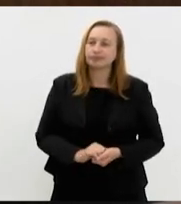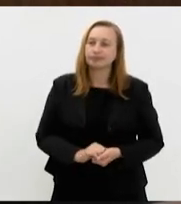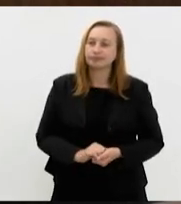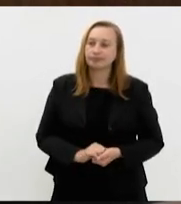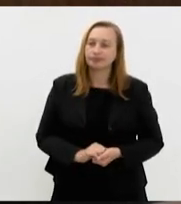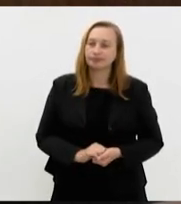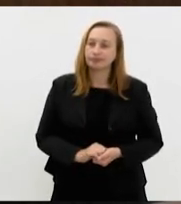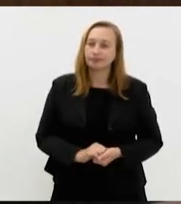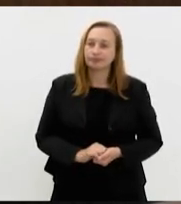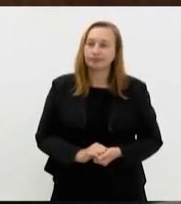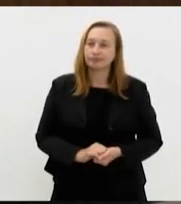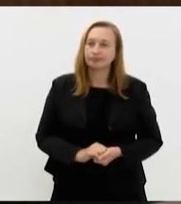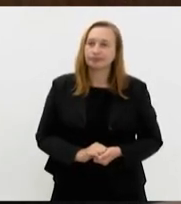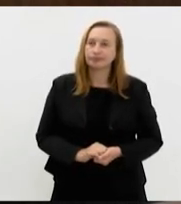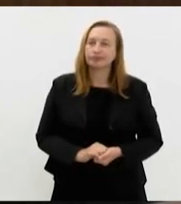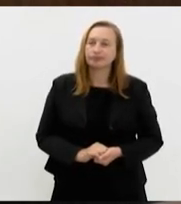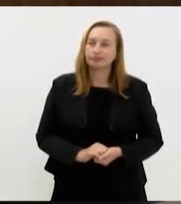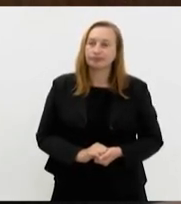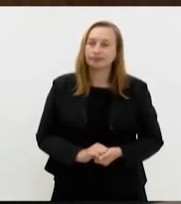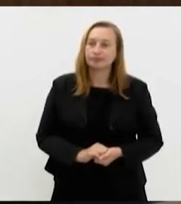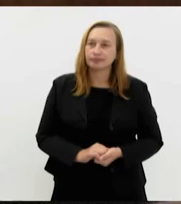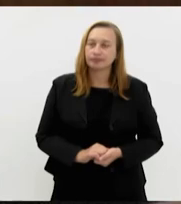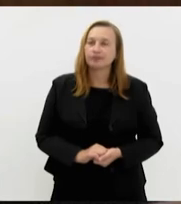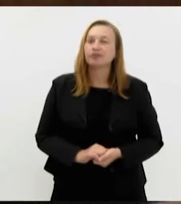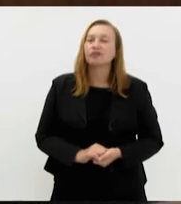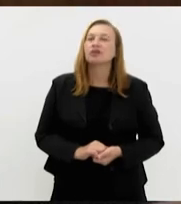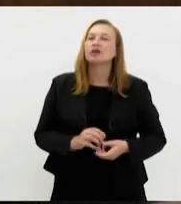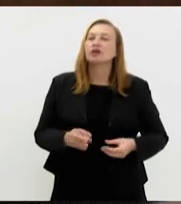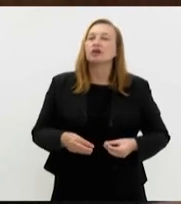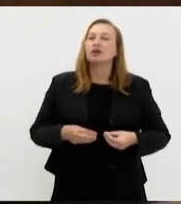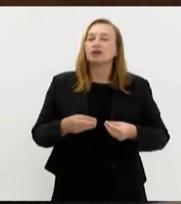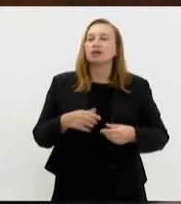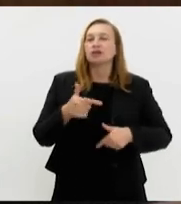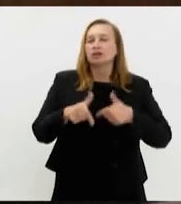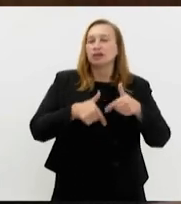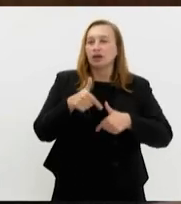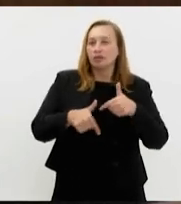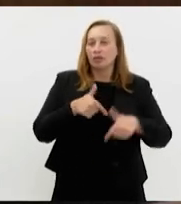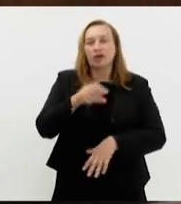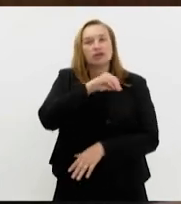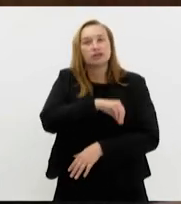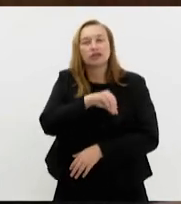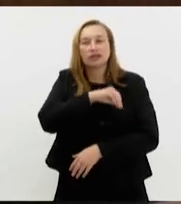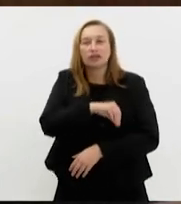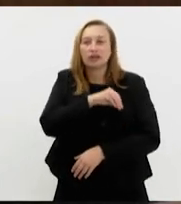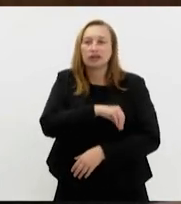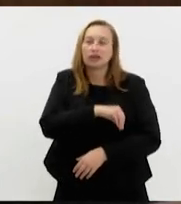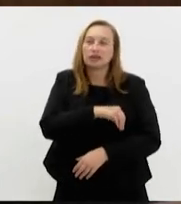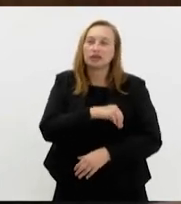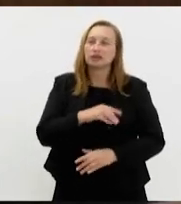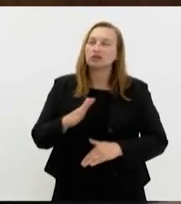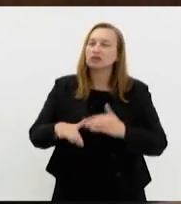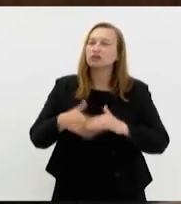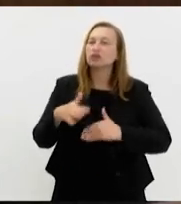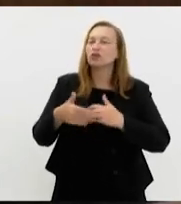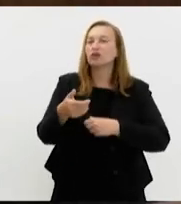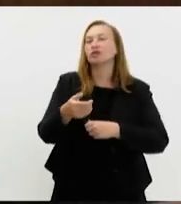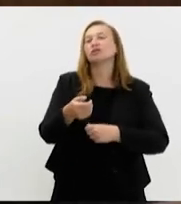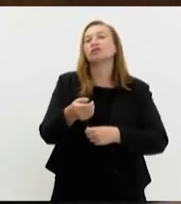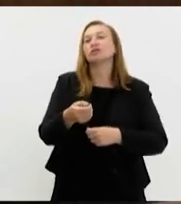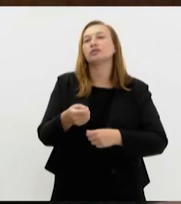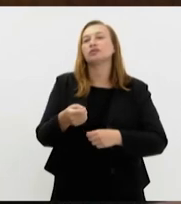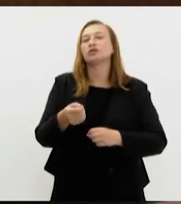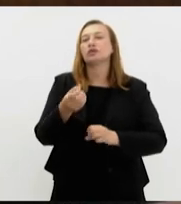para o desenvolvimento social e econômico, gerando emprego, gerando renda, fomentando o comércio, o nosso turismo,